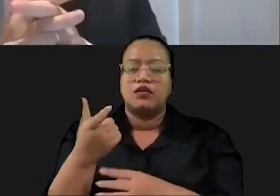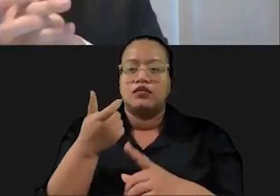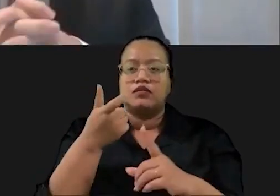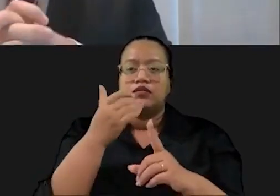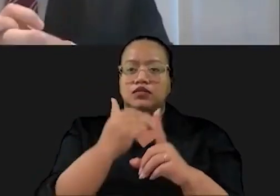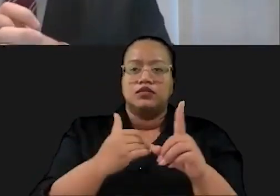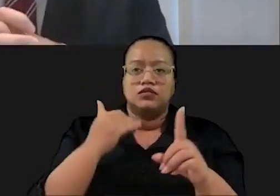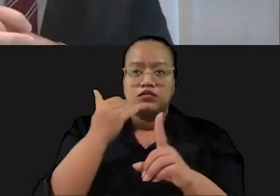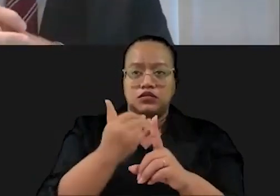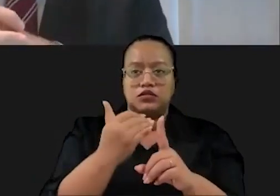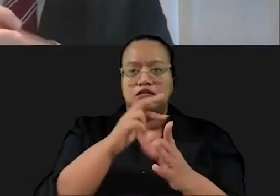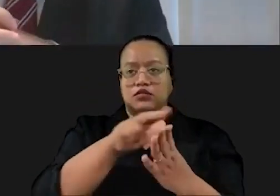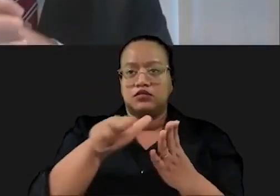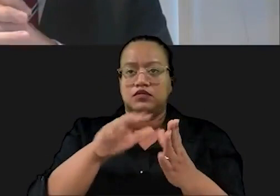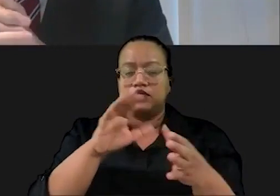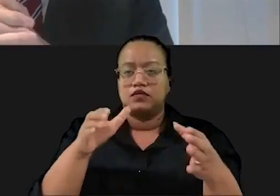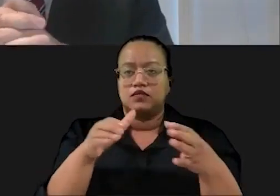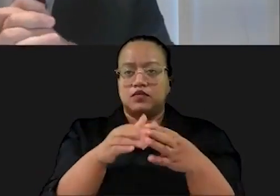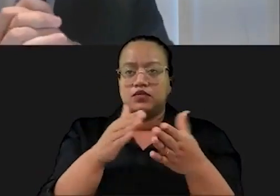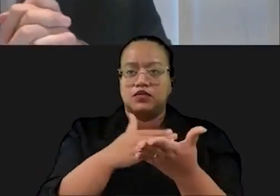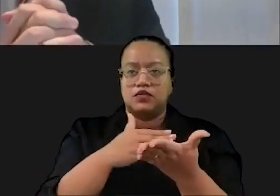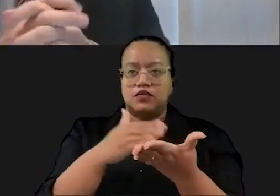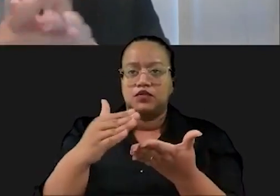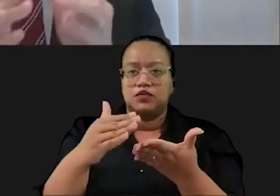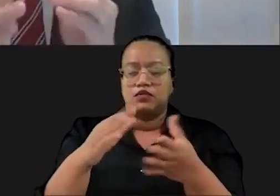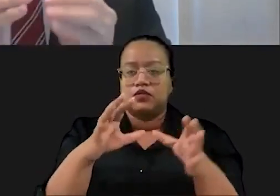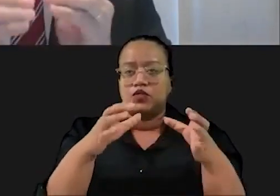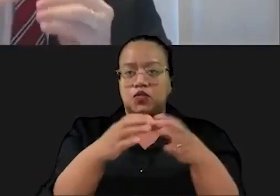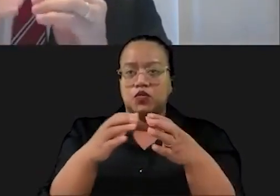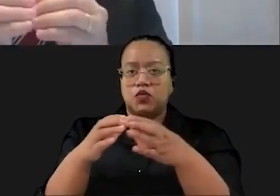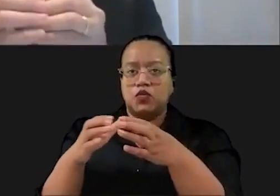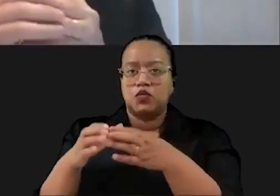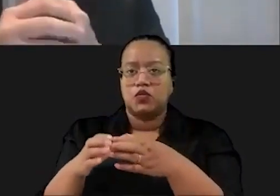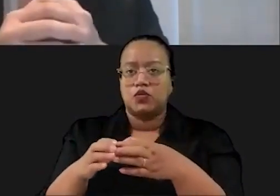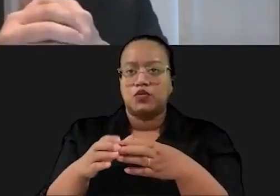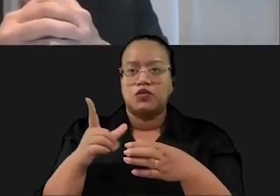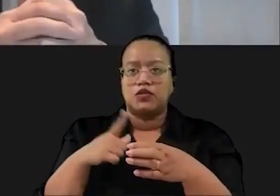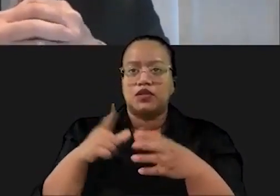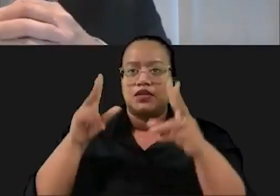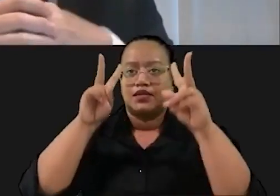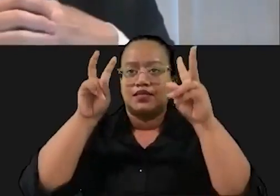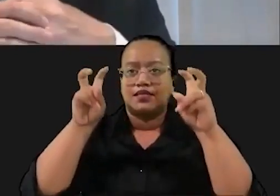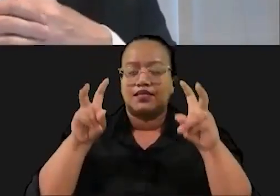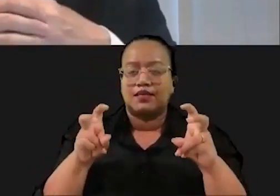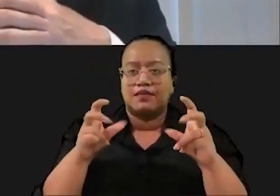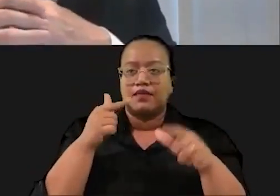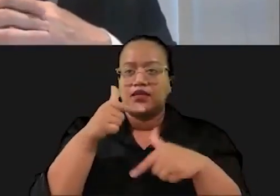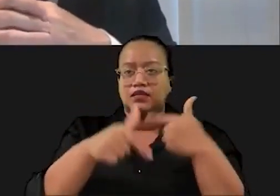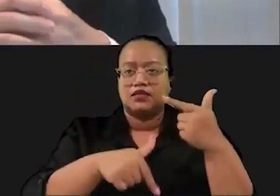grupos temáticos de trabalho, que visaram ali mapear os processos de trabalho,